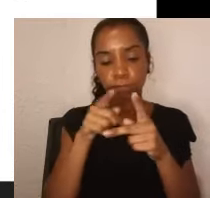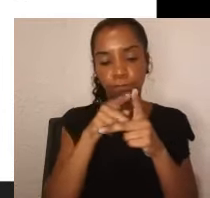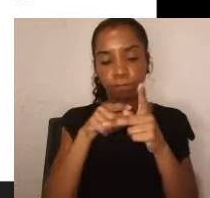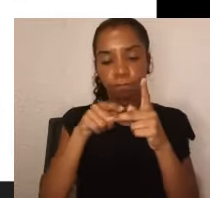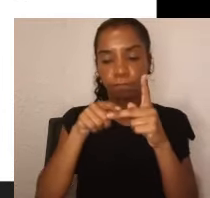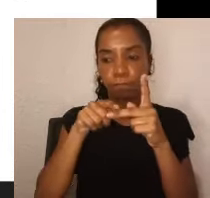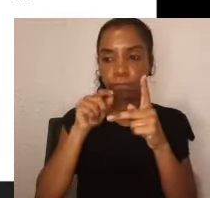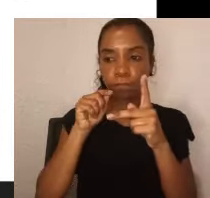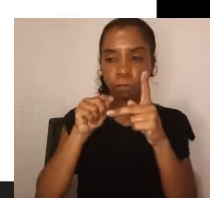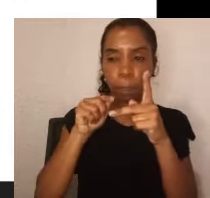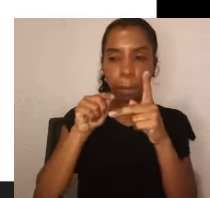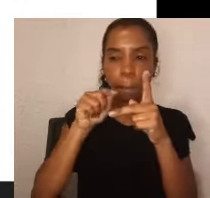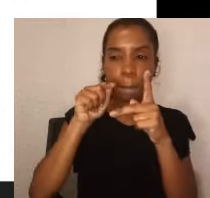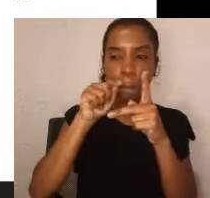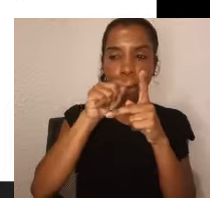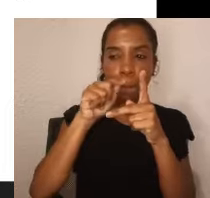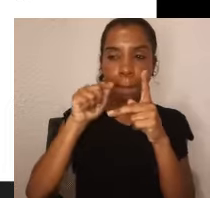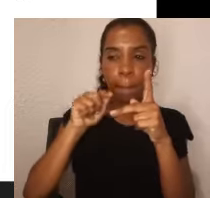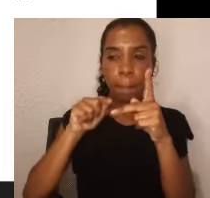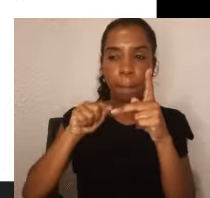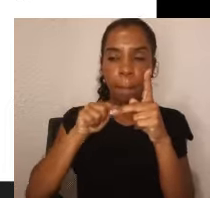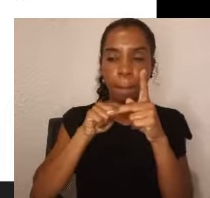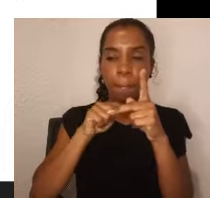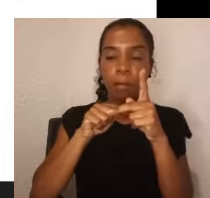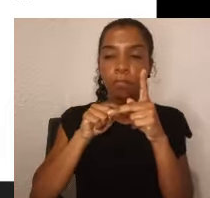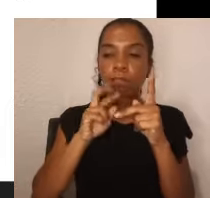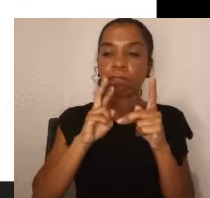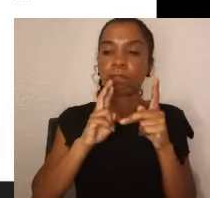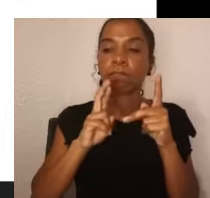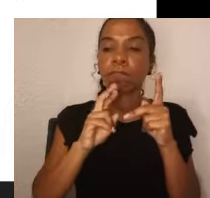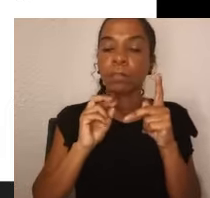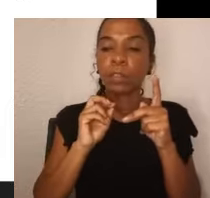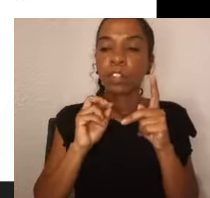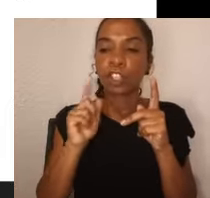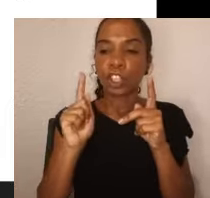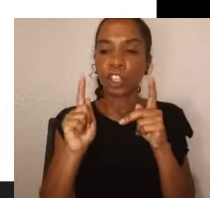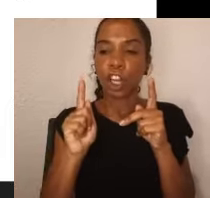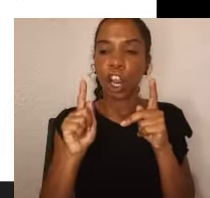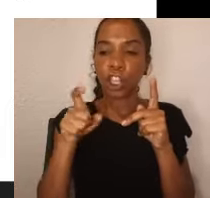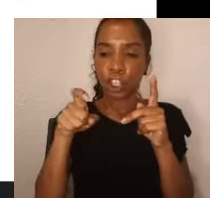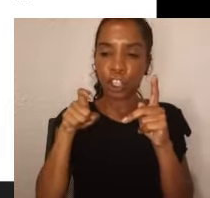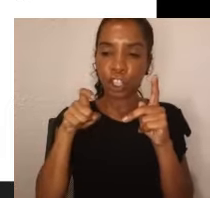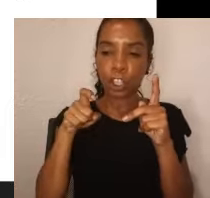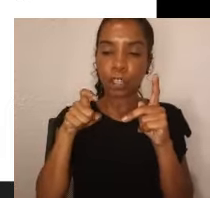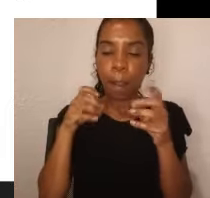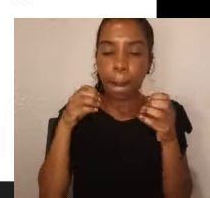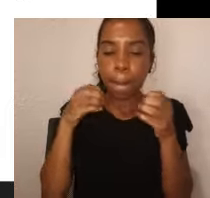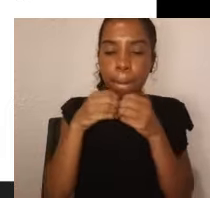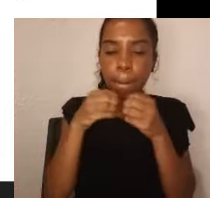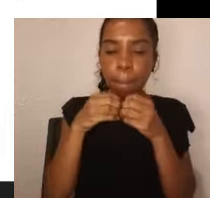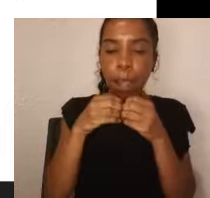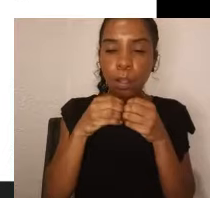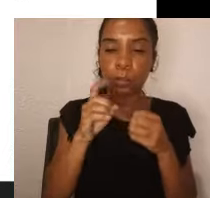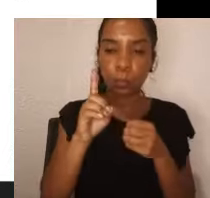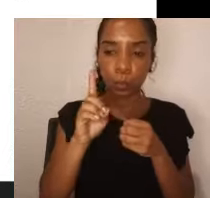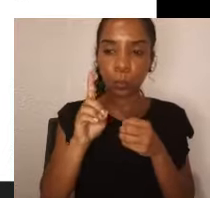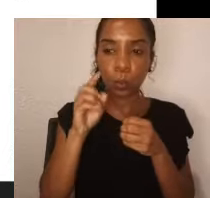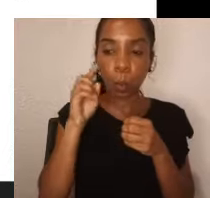que os valores do g de x se aproximam cada vez mais do